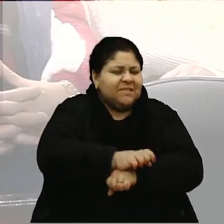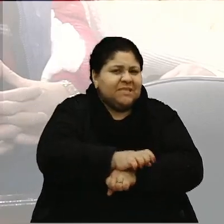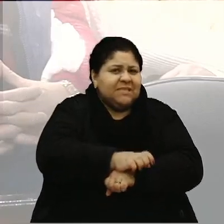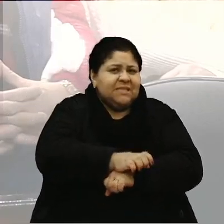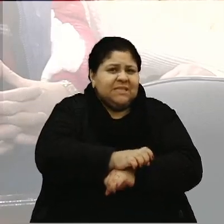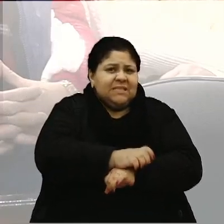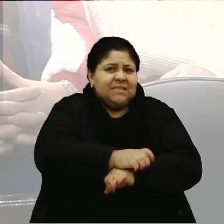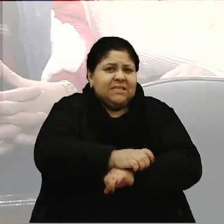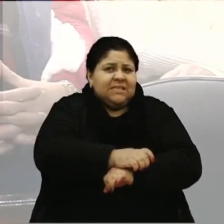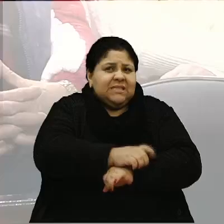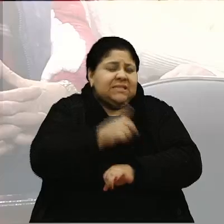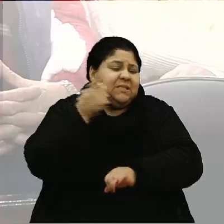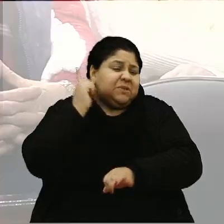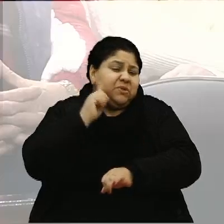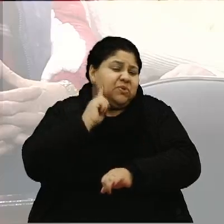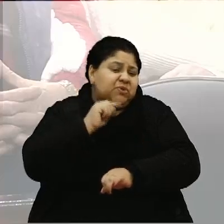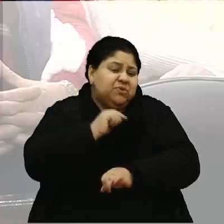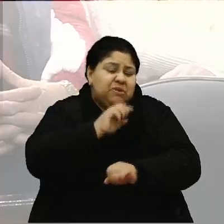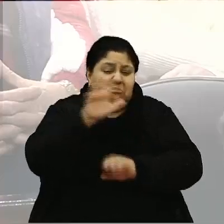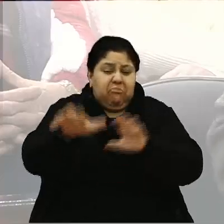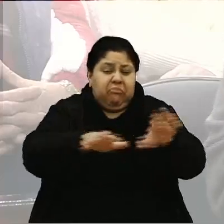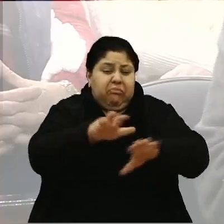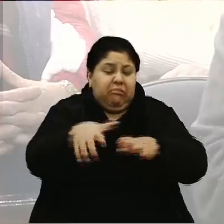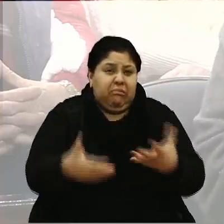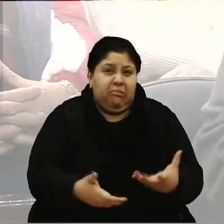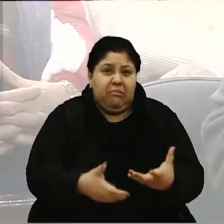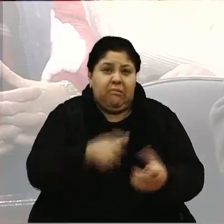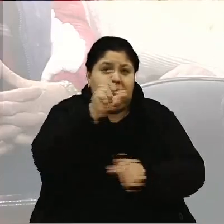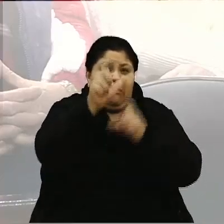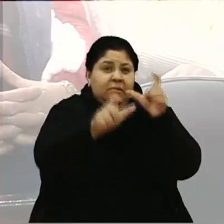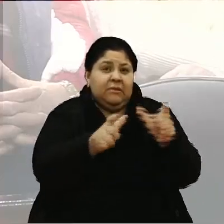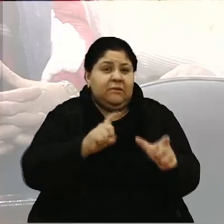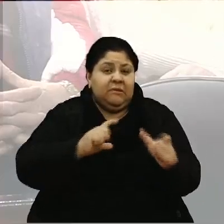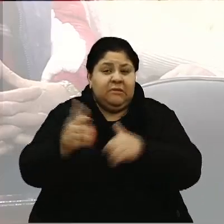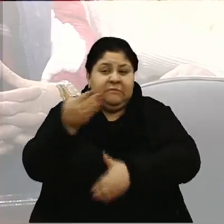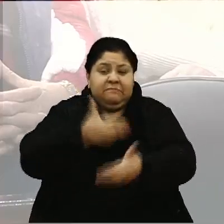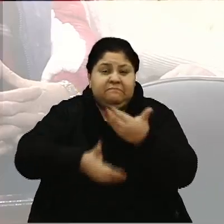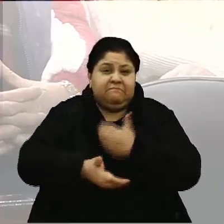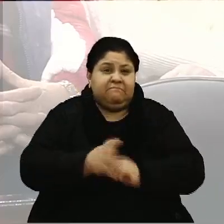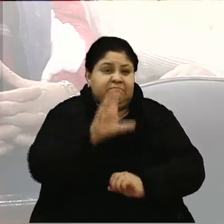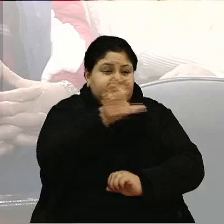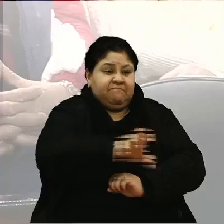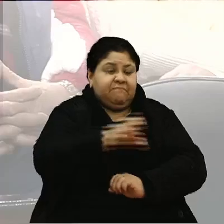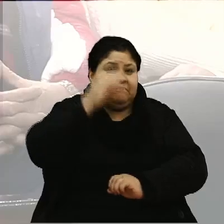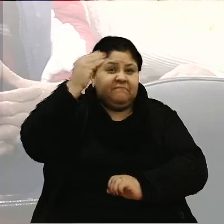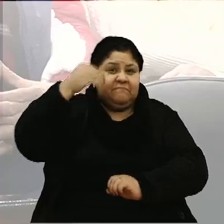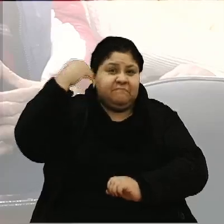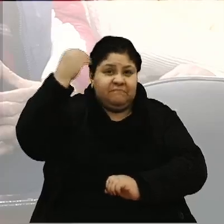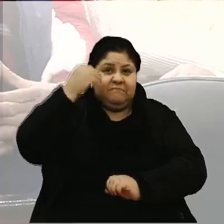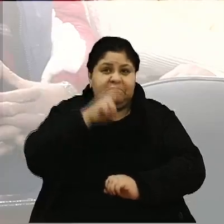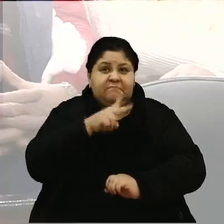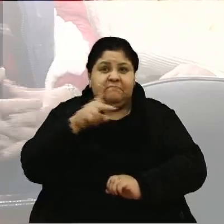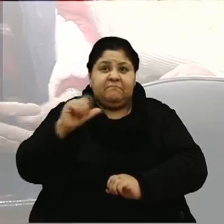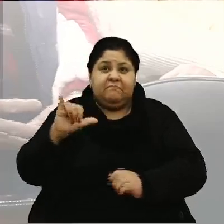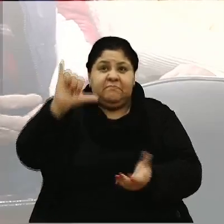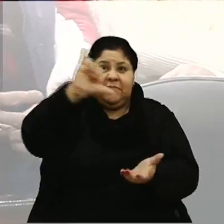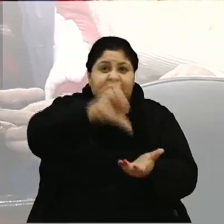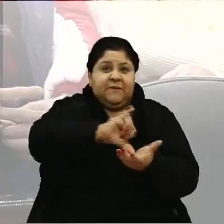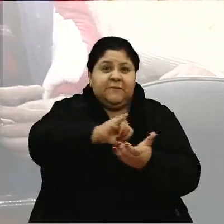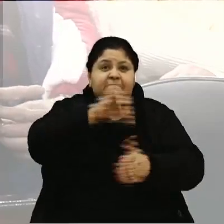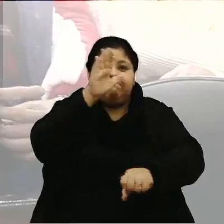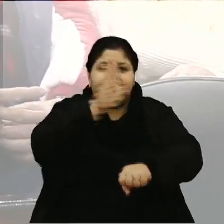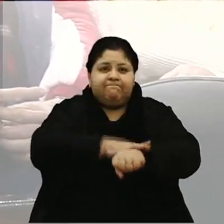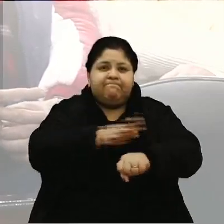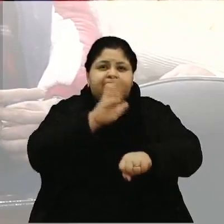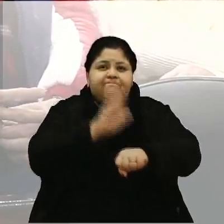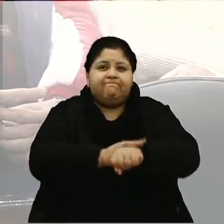cantos, pacientes sem a sua pasta de atendimento. Então, assim, olha, o setor da psiquiatria da UPA Central, neste momento,